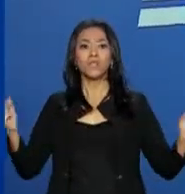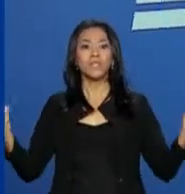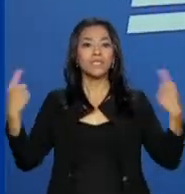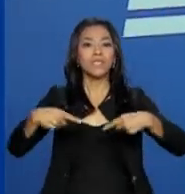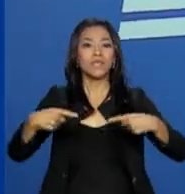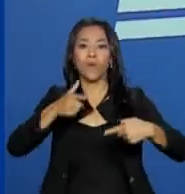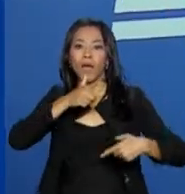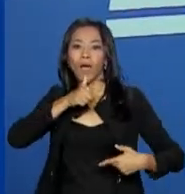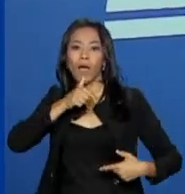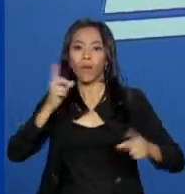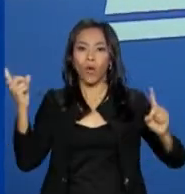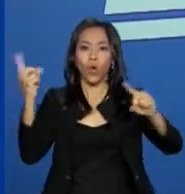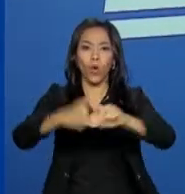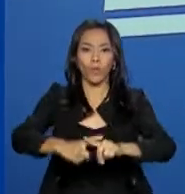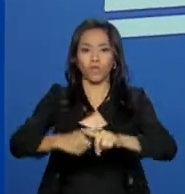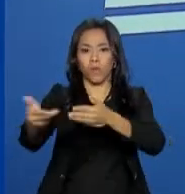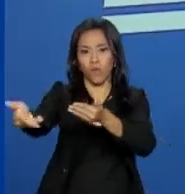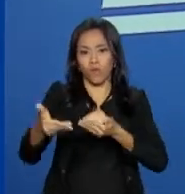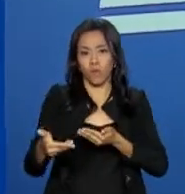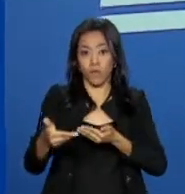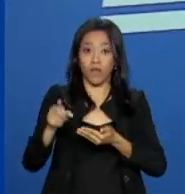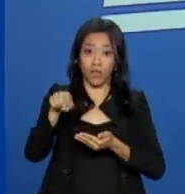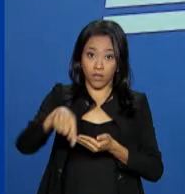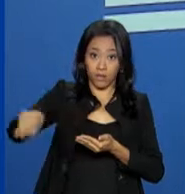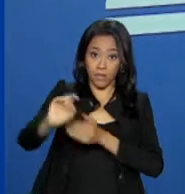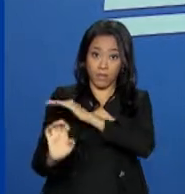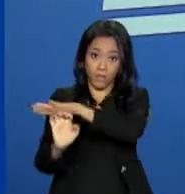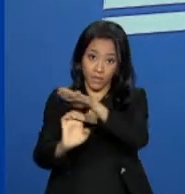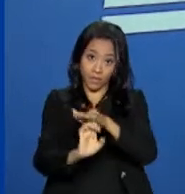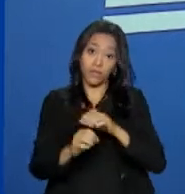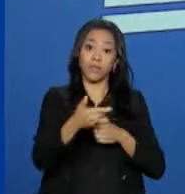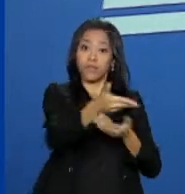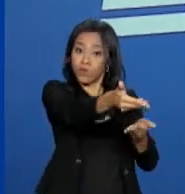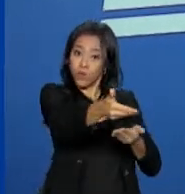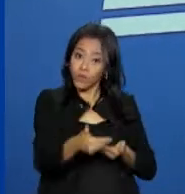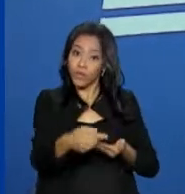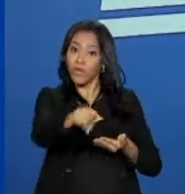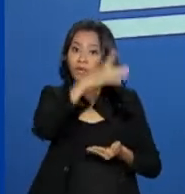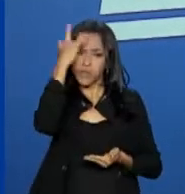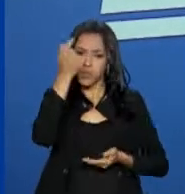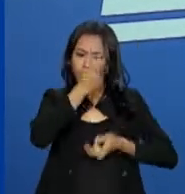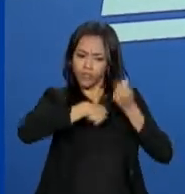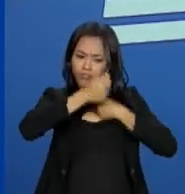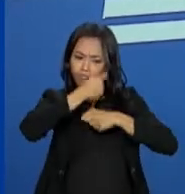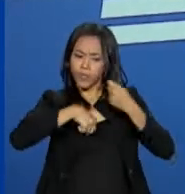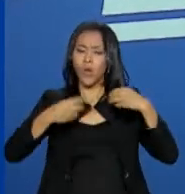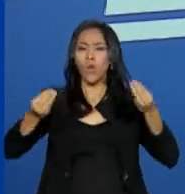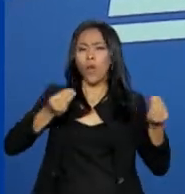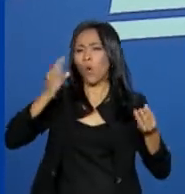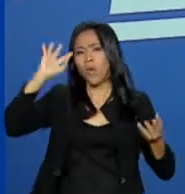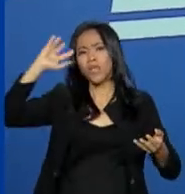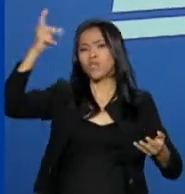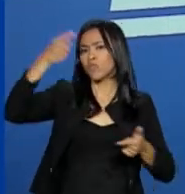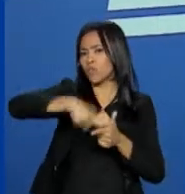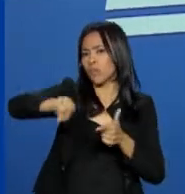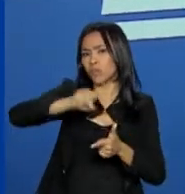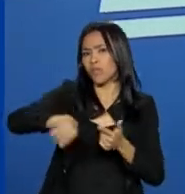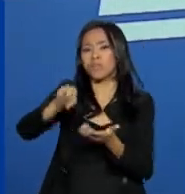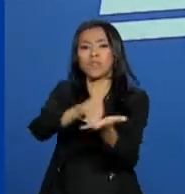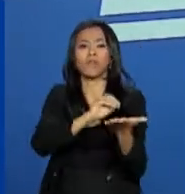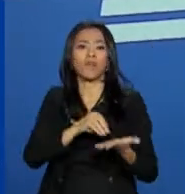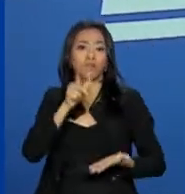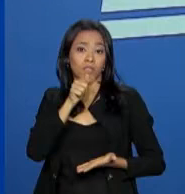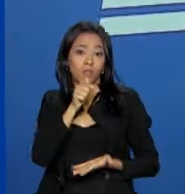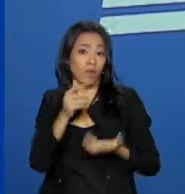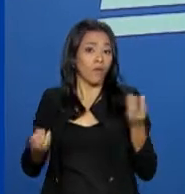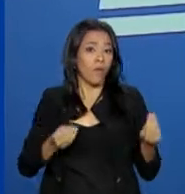uma competição no qual foram convidados startups e empreendedores para trazer as suas soluções para a gestão hídrica, para os pequenos